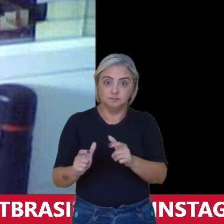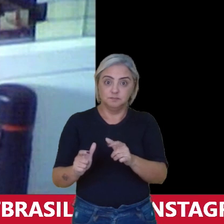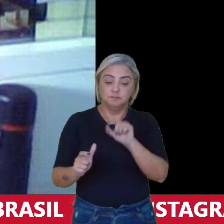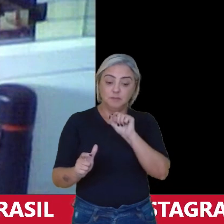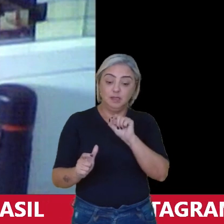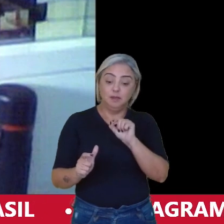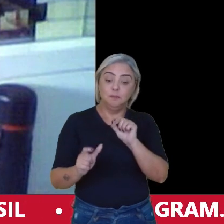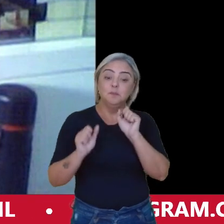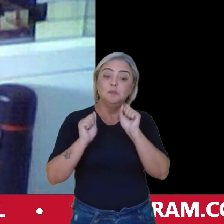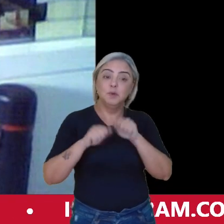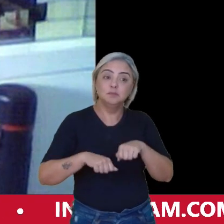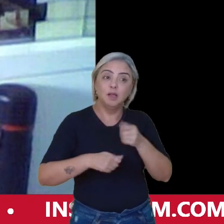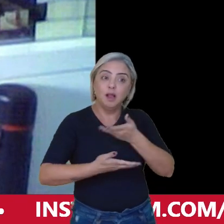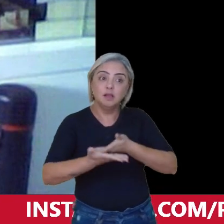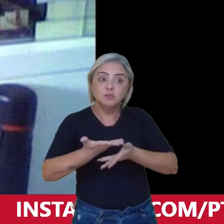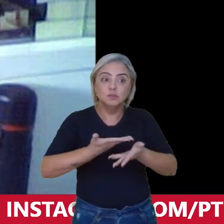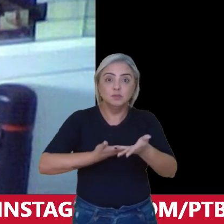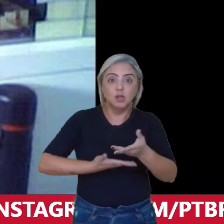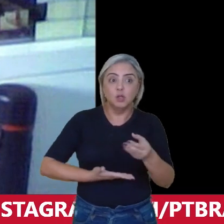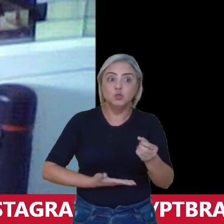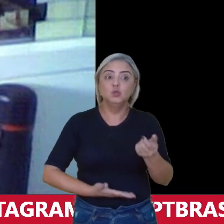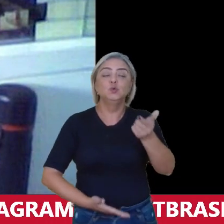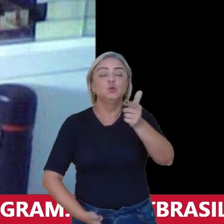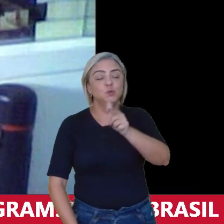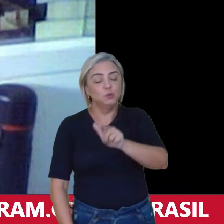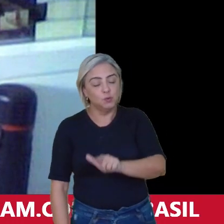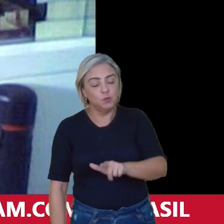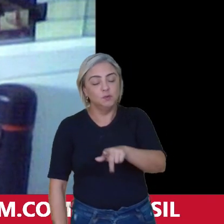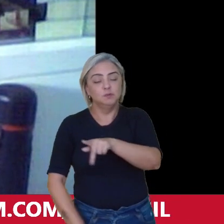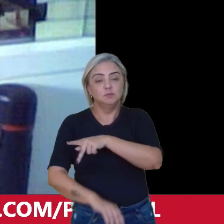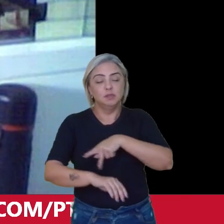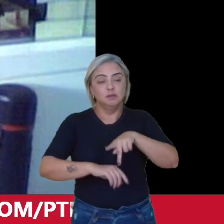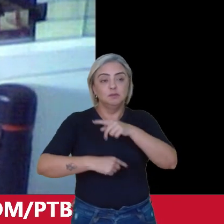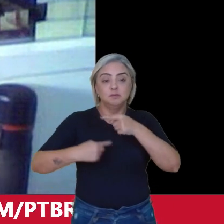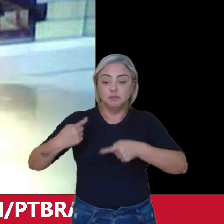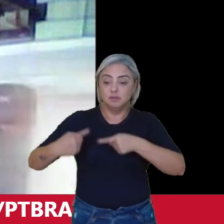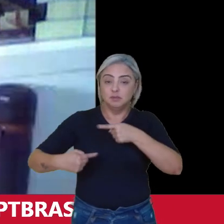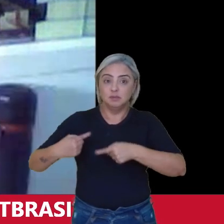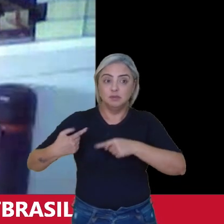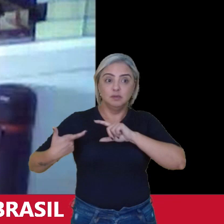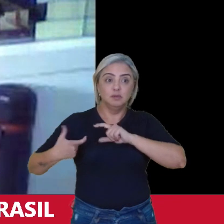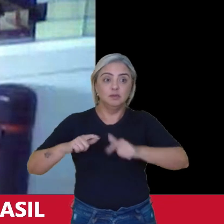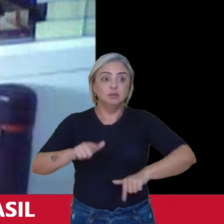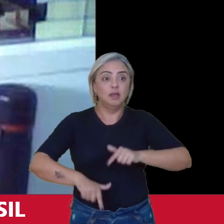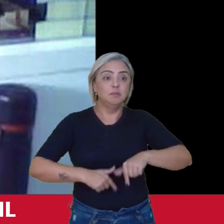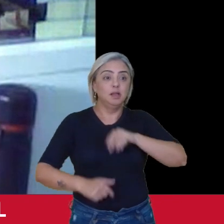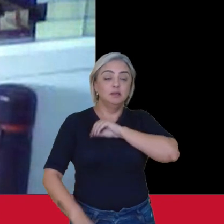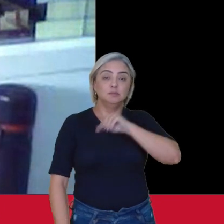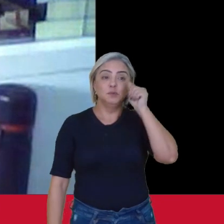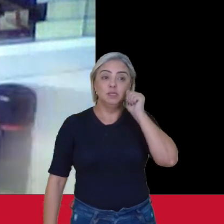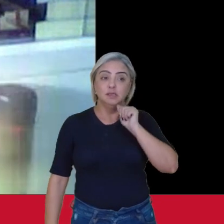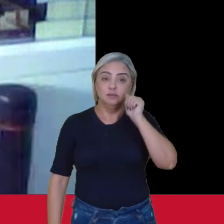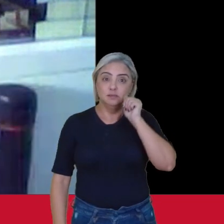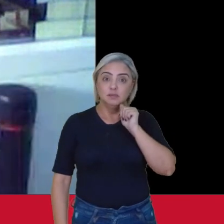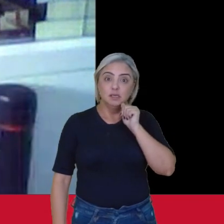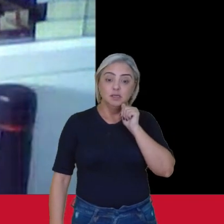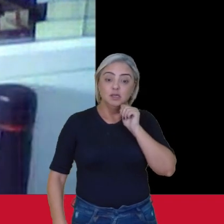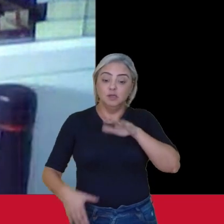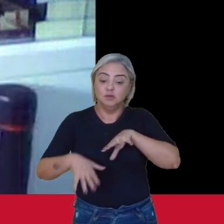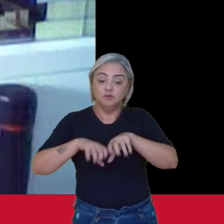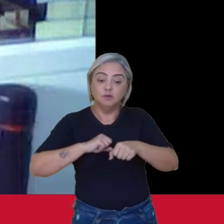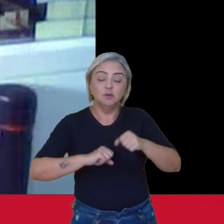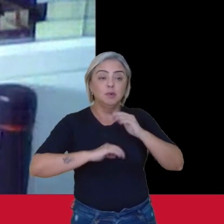que permitam articular novamente nesse país políticas de geração de emprego e renda para as mulheres, de